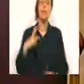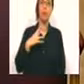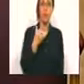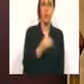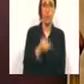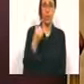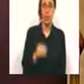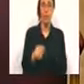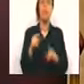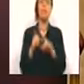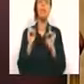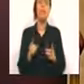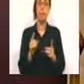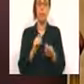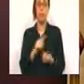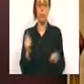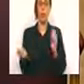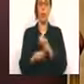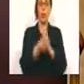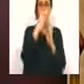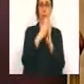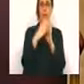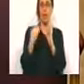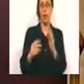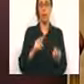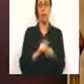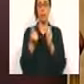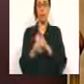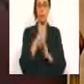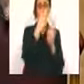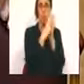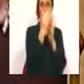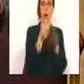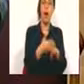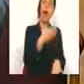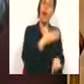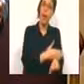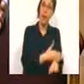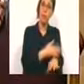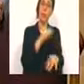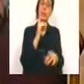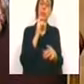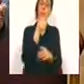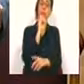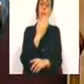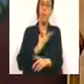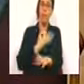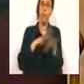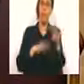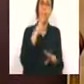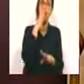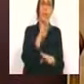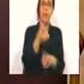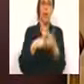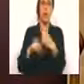2020 que marca esta mudança de paradigma e esta transição entre os modelos anteriores, a que fazemos a PST e eu fazemos referência,